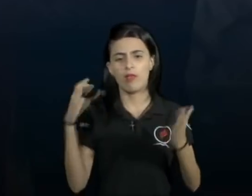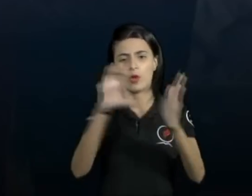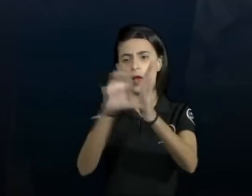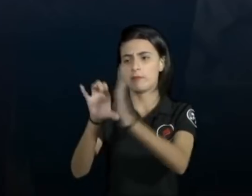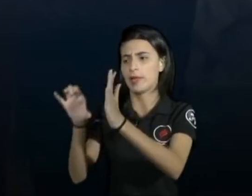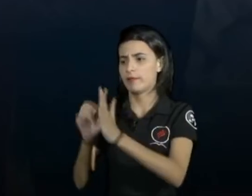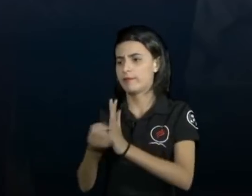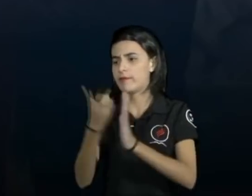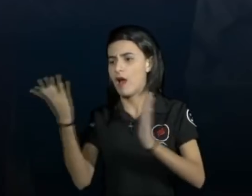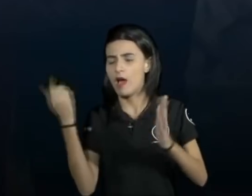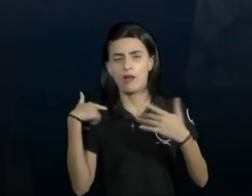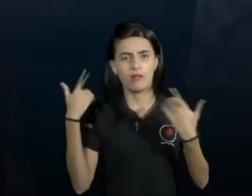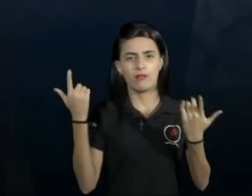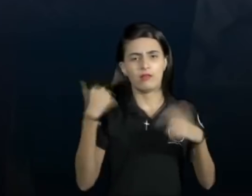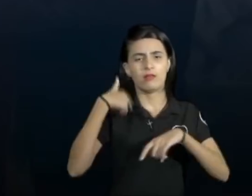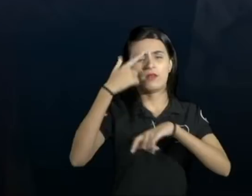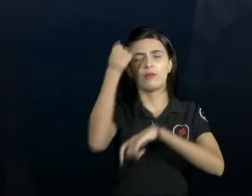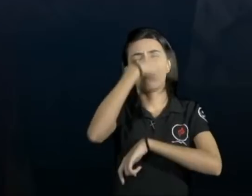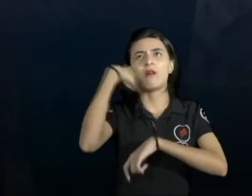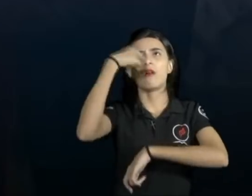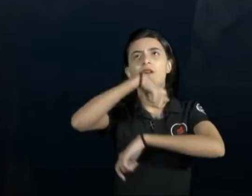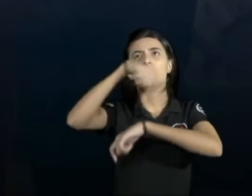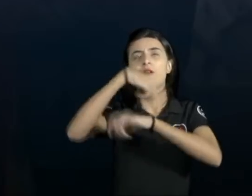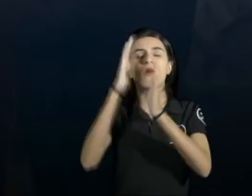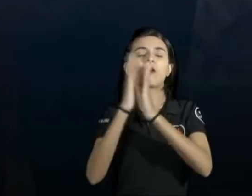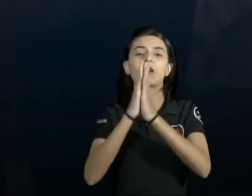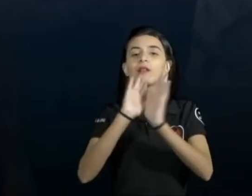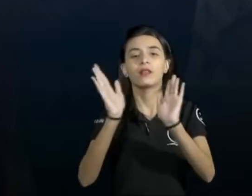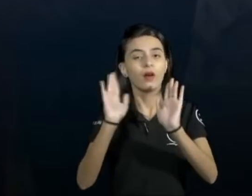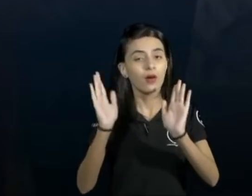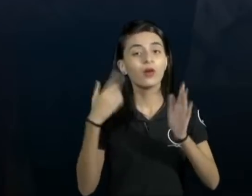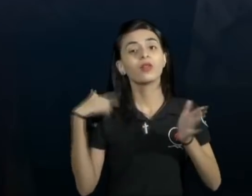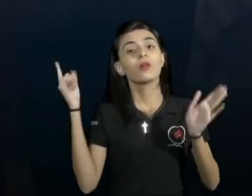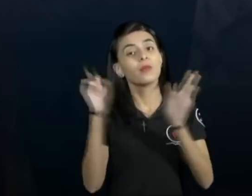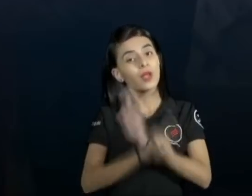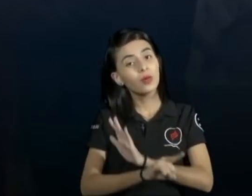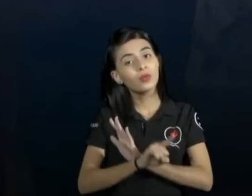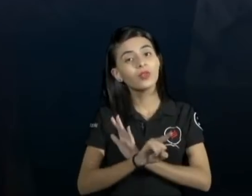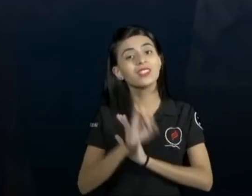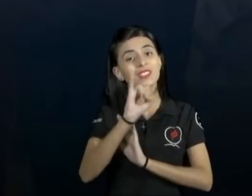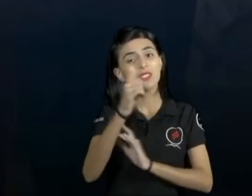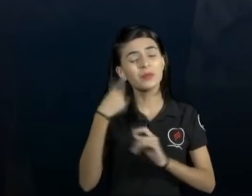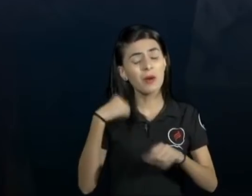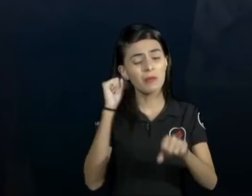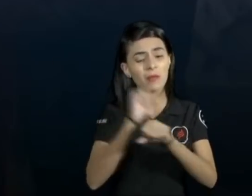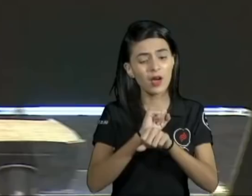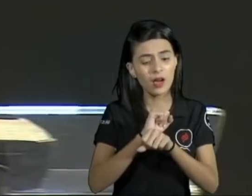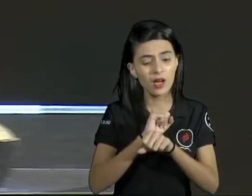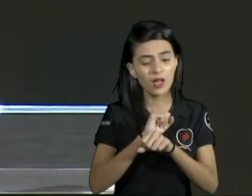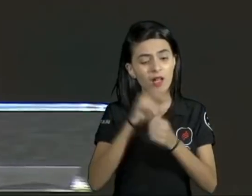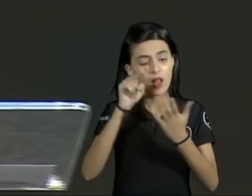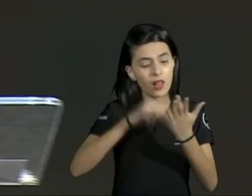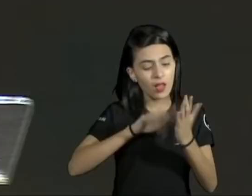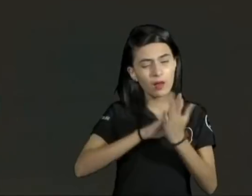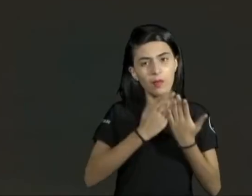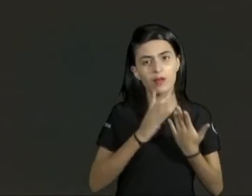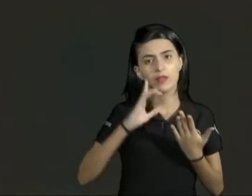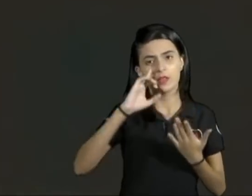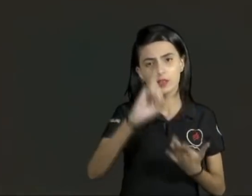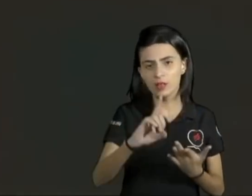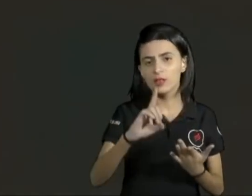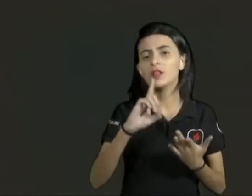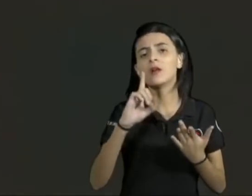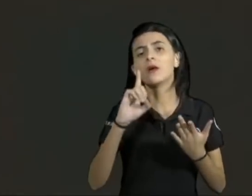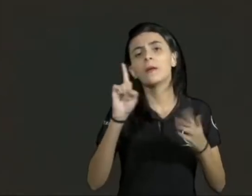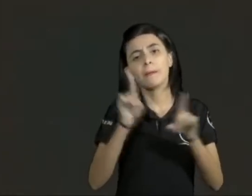capítulos você leu Quanto tempo você tá orando eu tô perguntando se você para para ler a palavra de